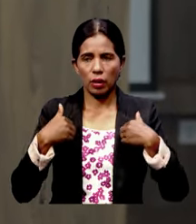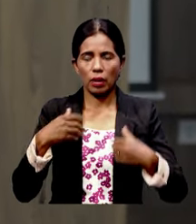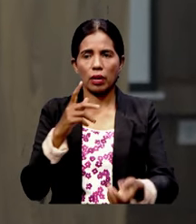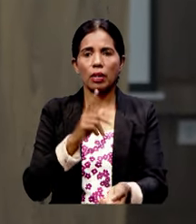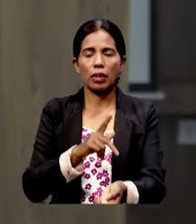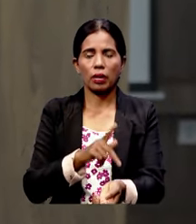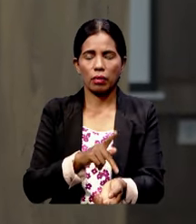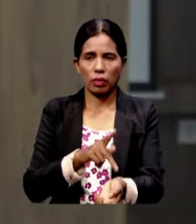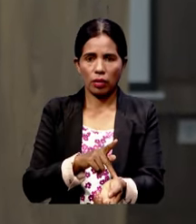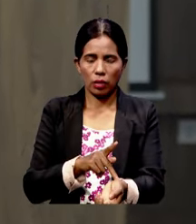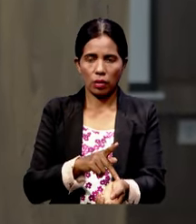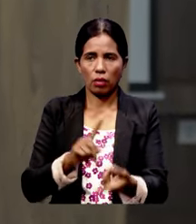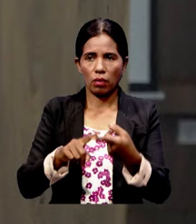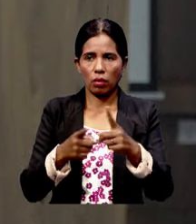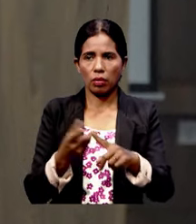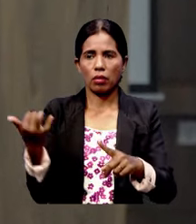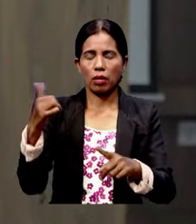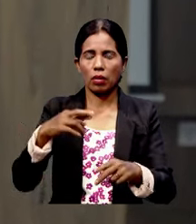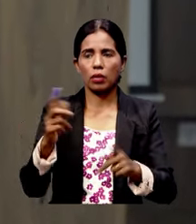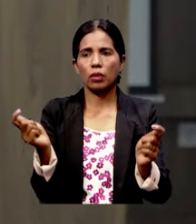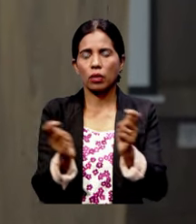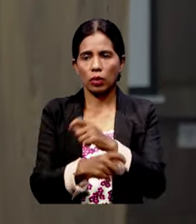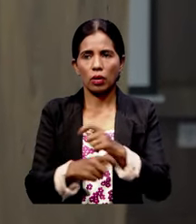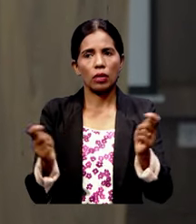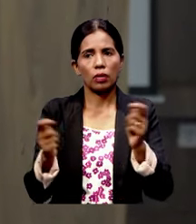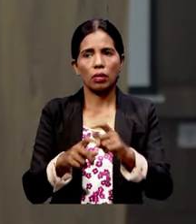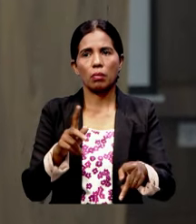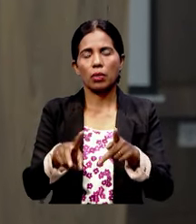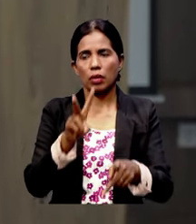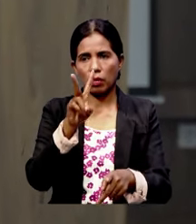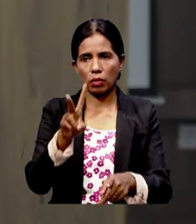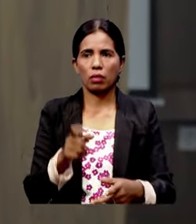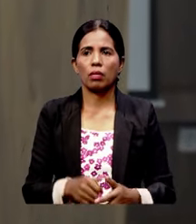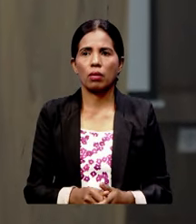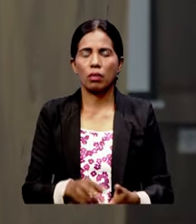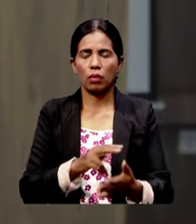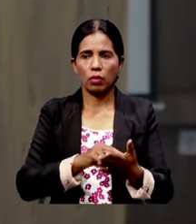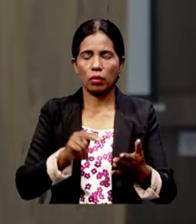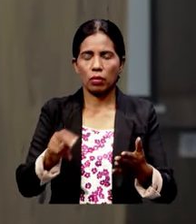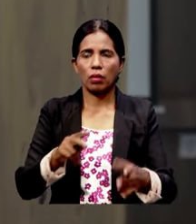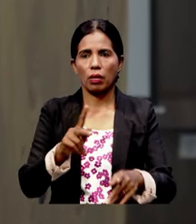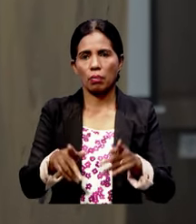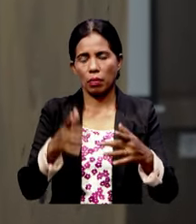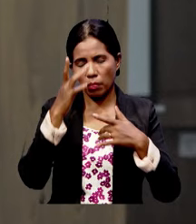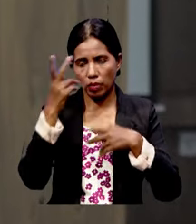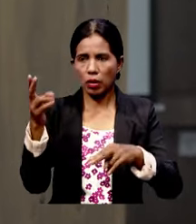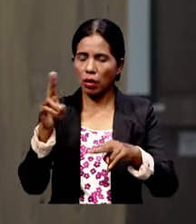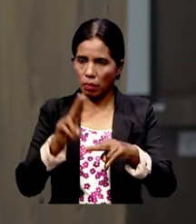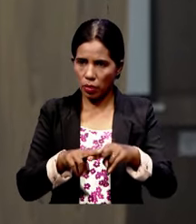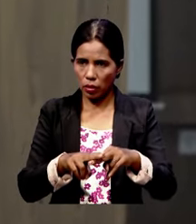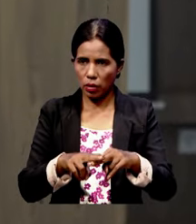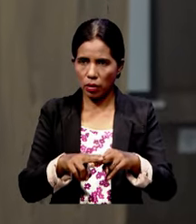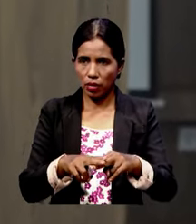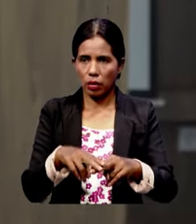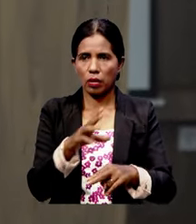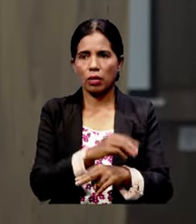asira colega sira halo rotação piqueti emana in rua de e ho número o paciente neve ma comenta se halo que wala